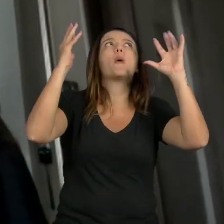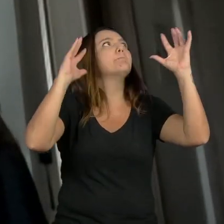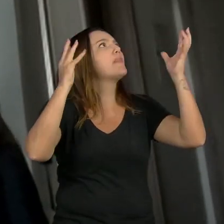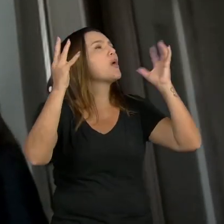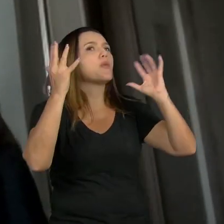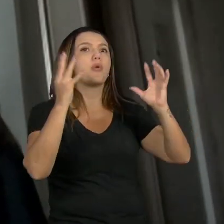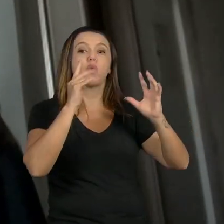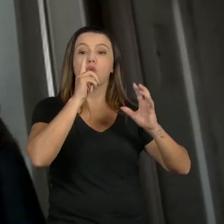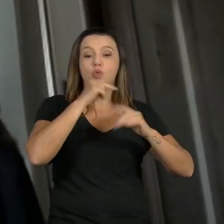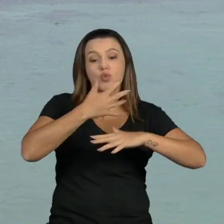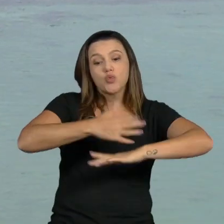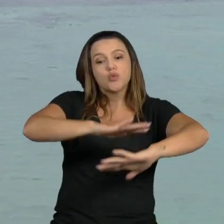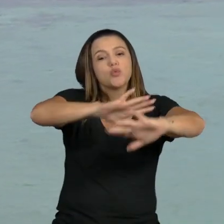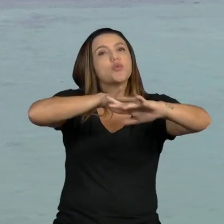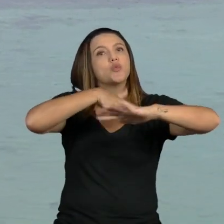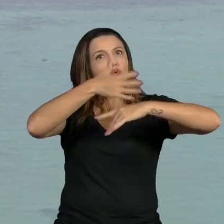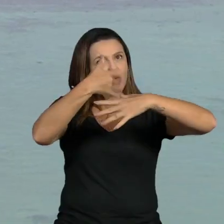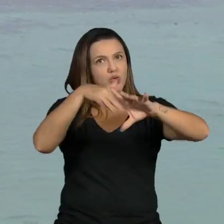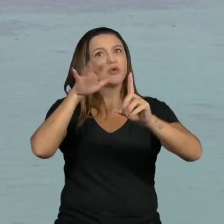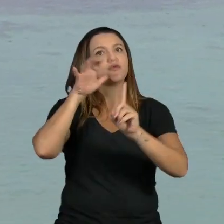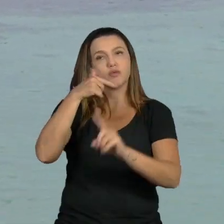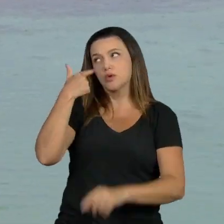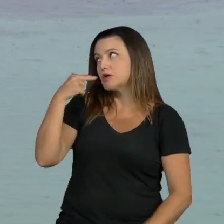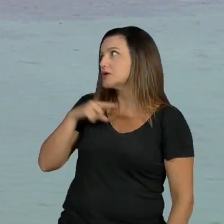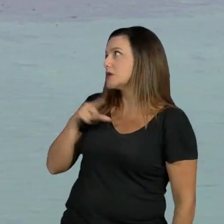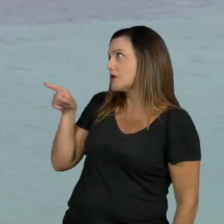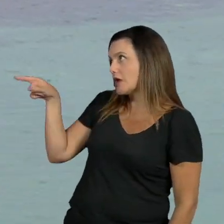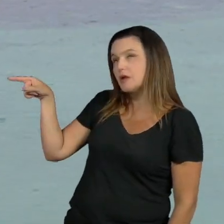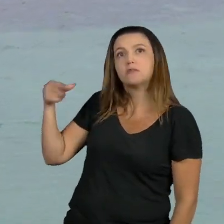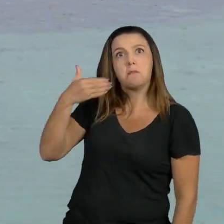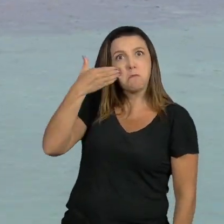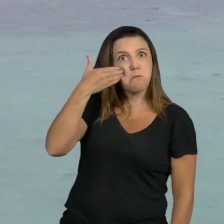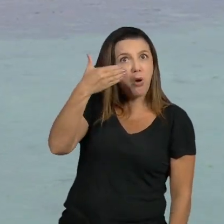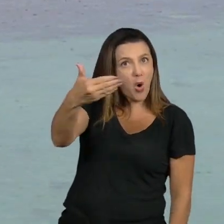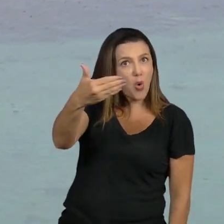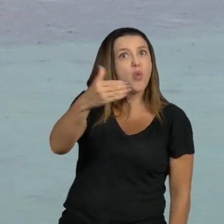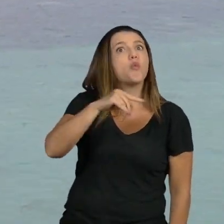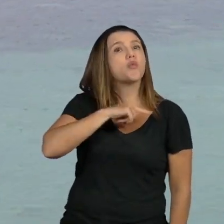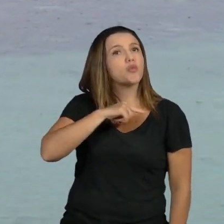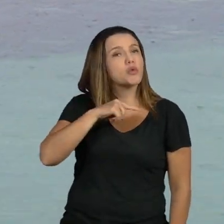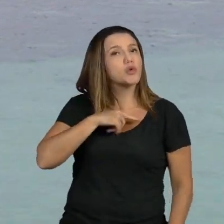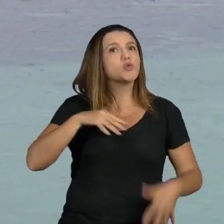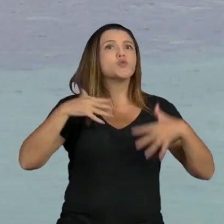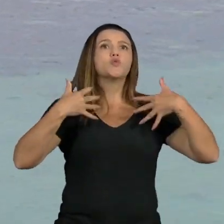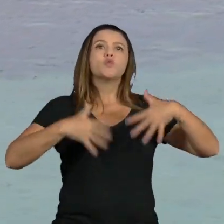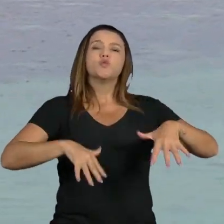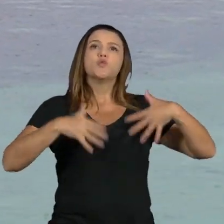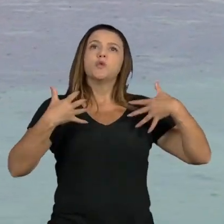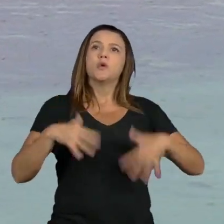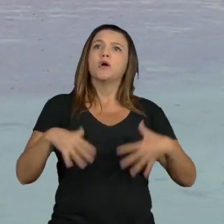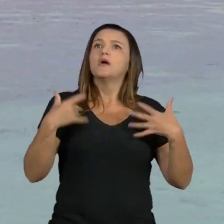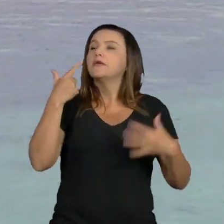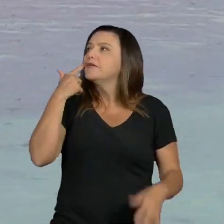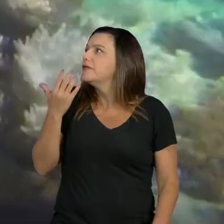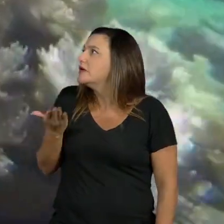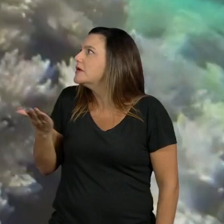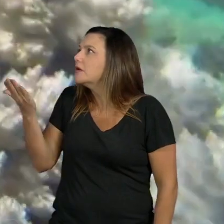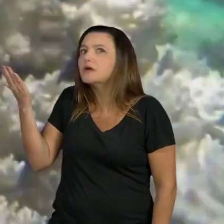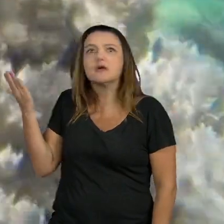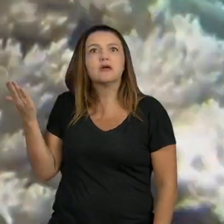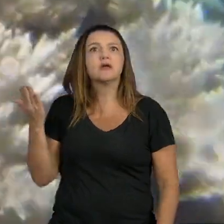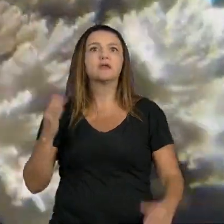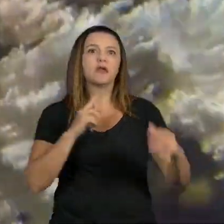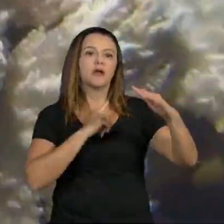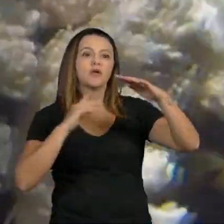o oceano de forma bem mais específica e evidente ao olho nu. É impactante ver o quanto os